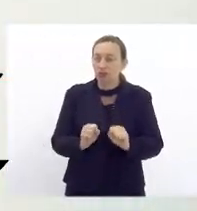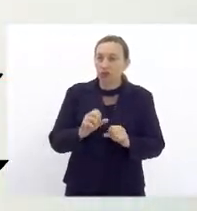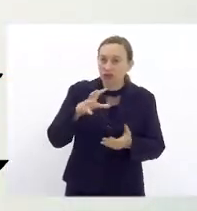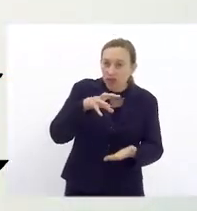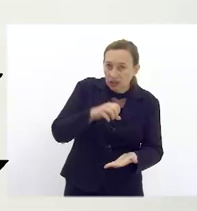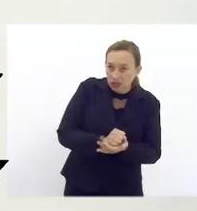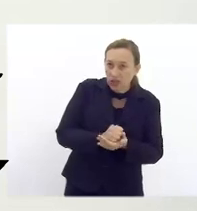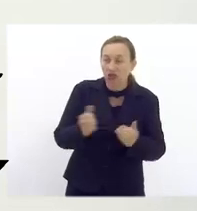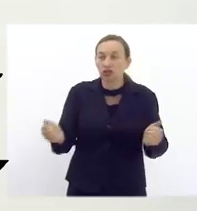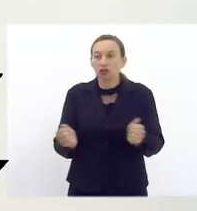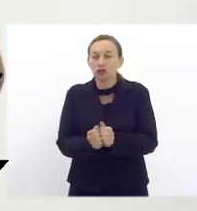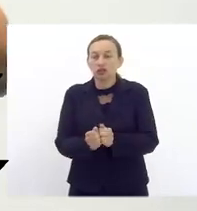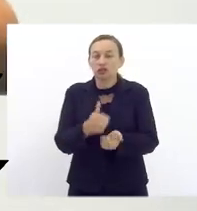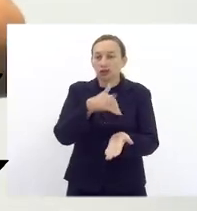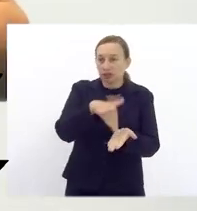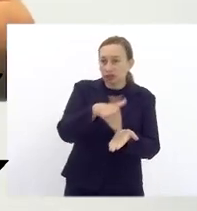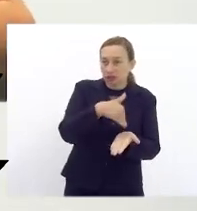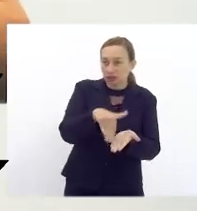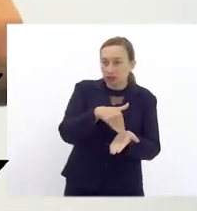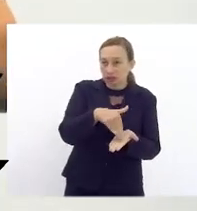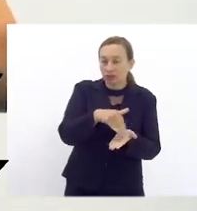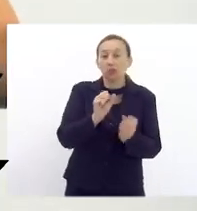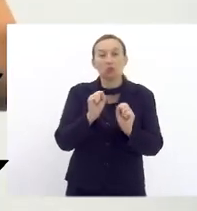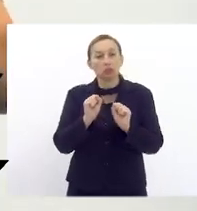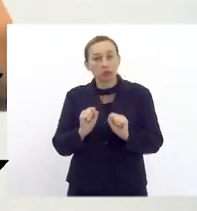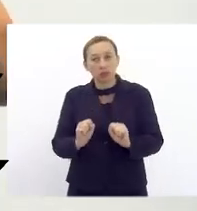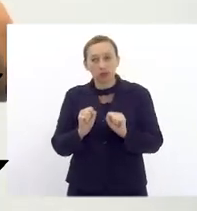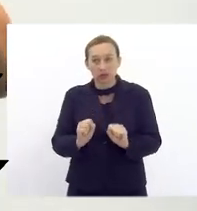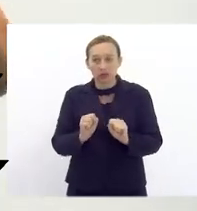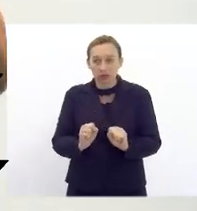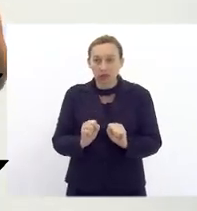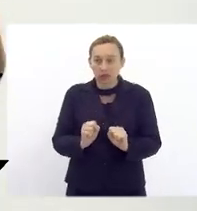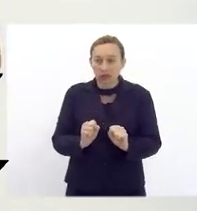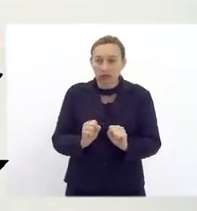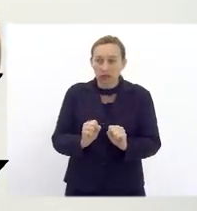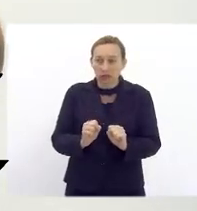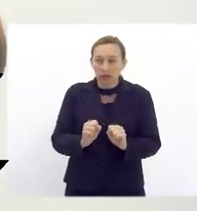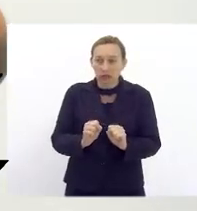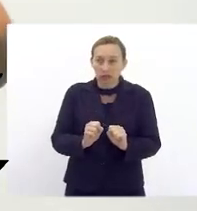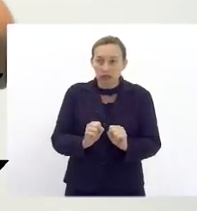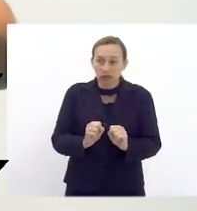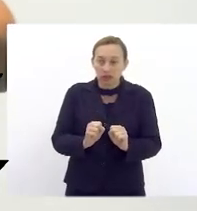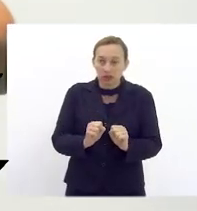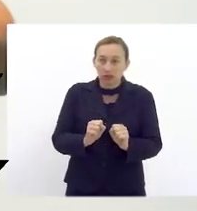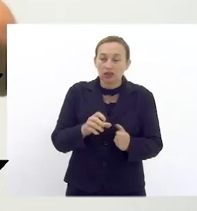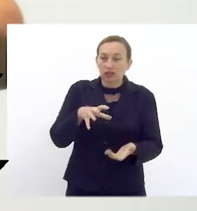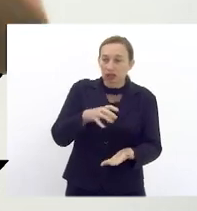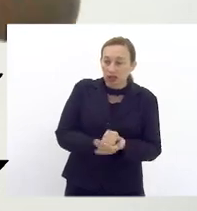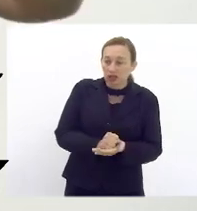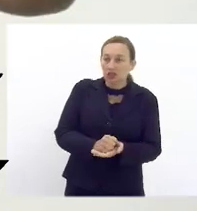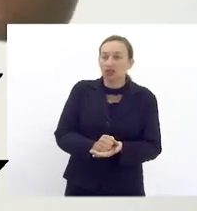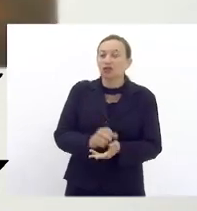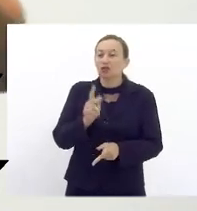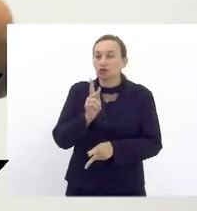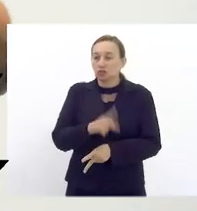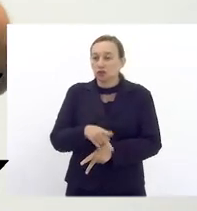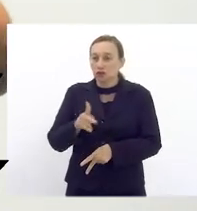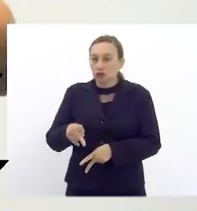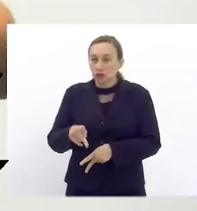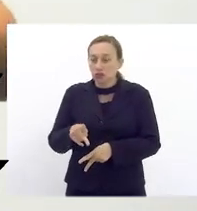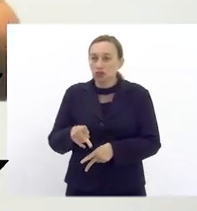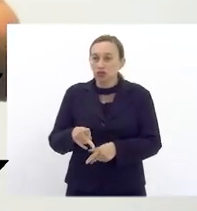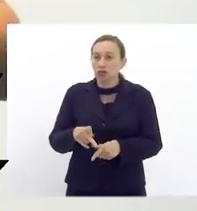se cadastrar junto à secretaria para poder credenciar os professores da nossa rede o nosso ensino